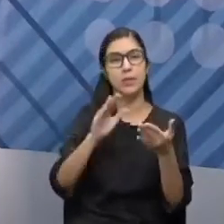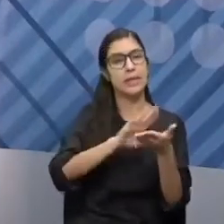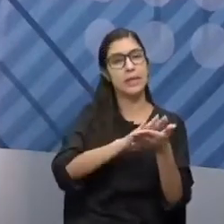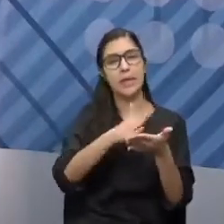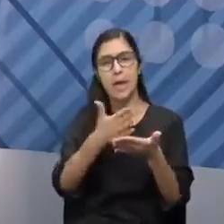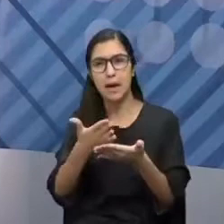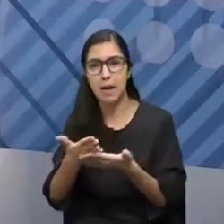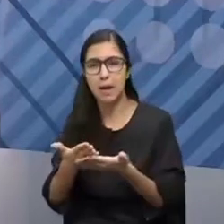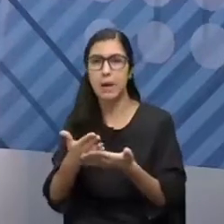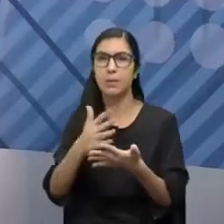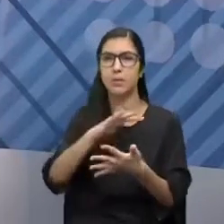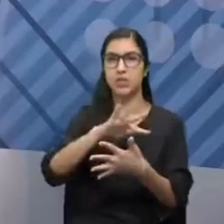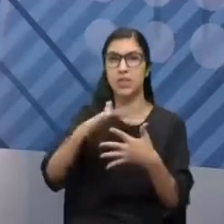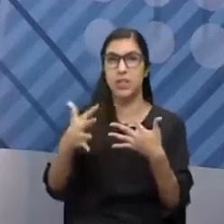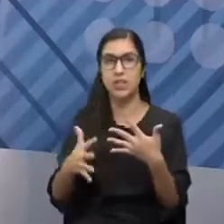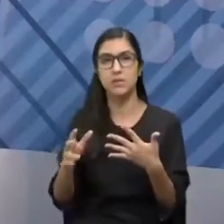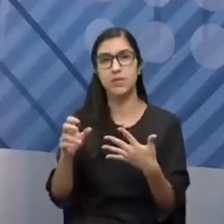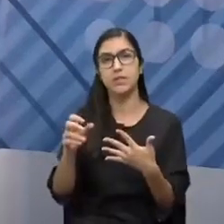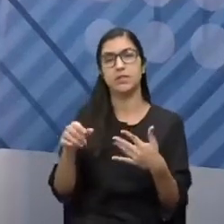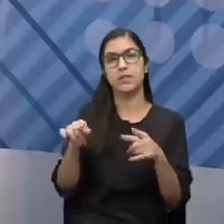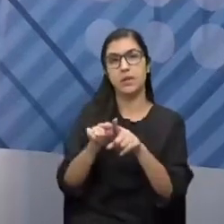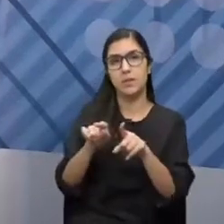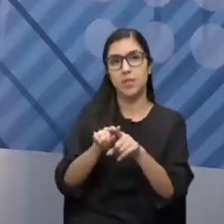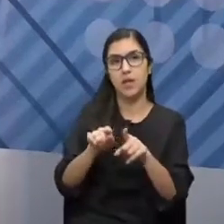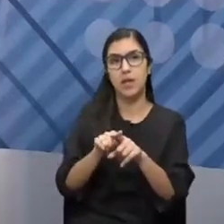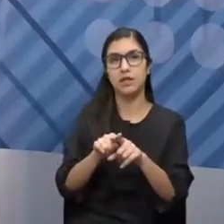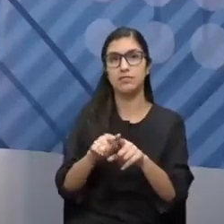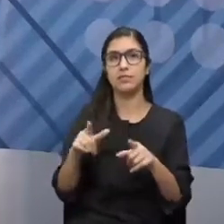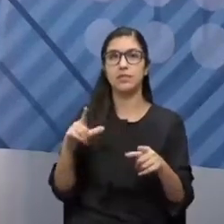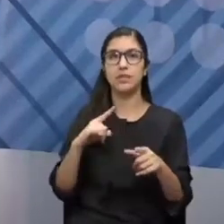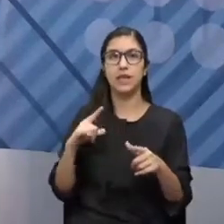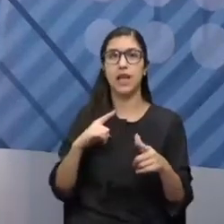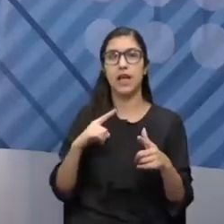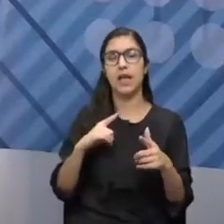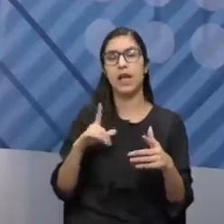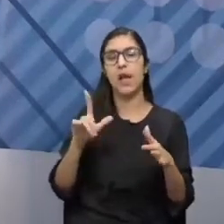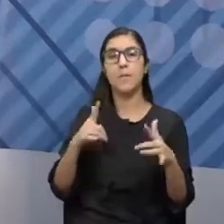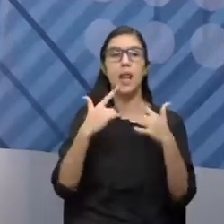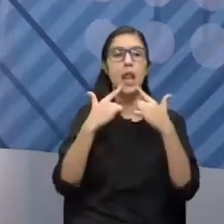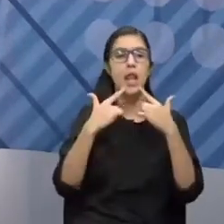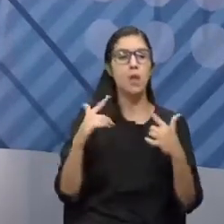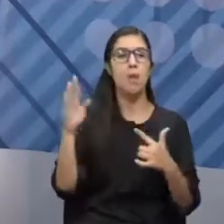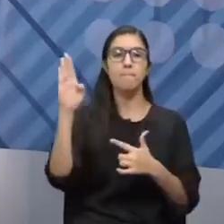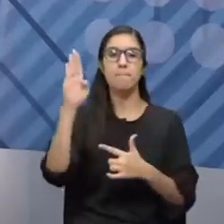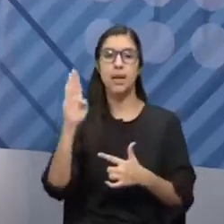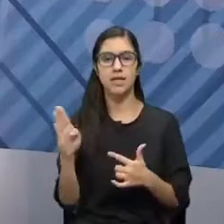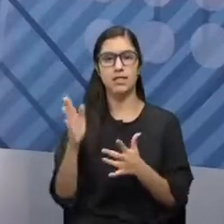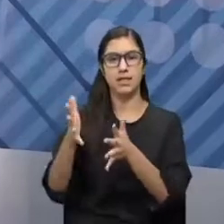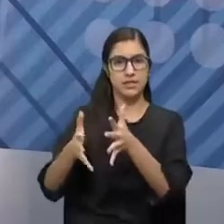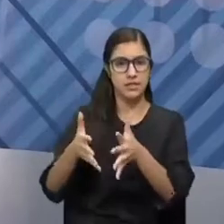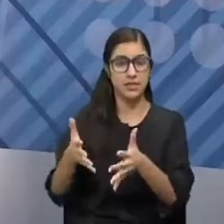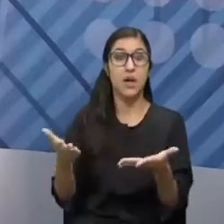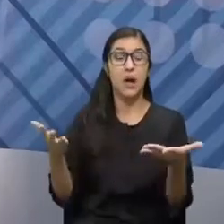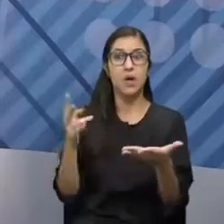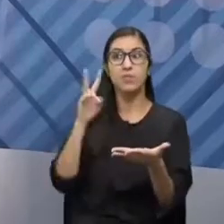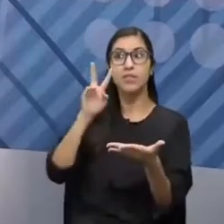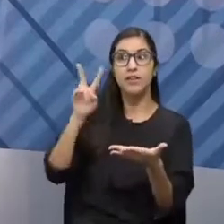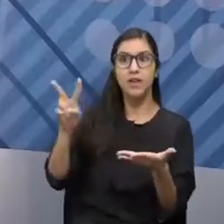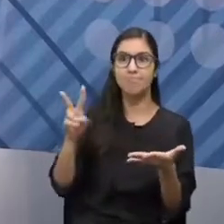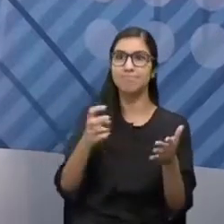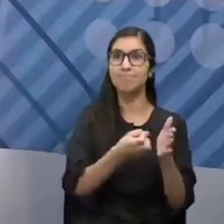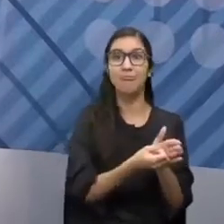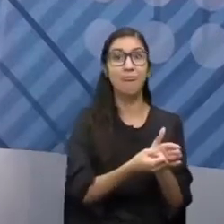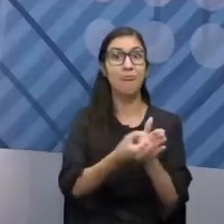de Libras, um sistema língua brasileira de sinais. Agora vocês verão